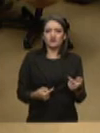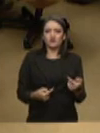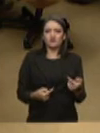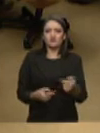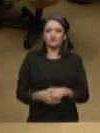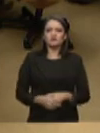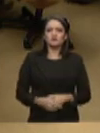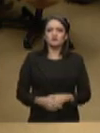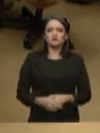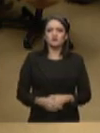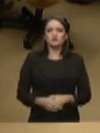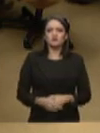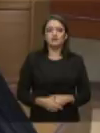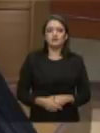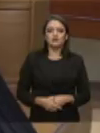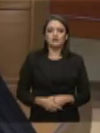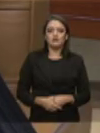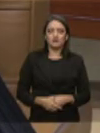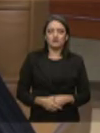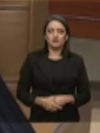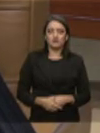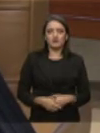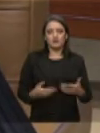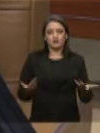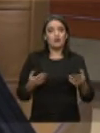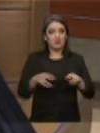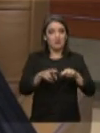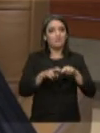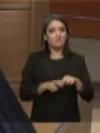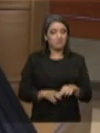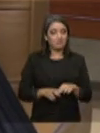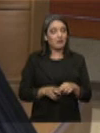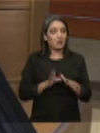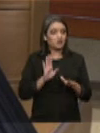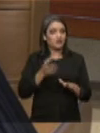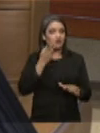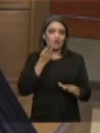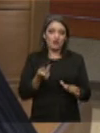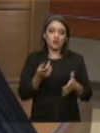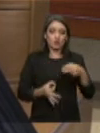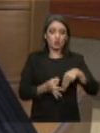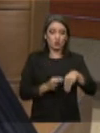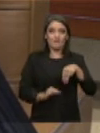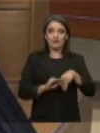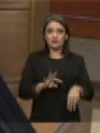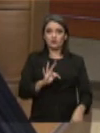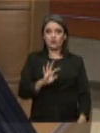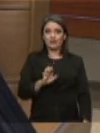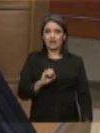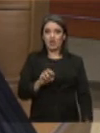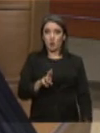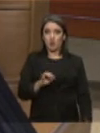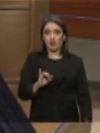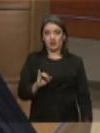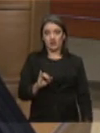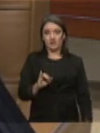partir do caso, já foi citado, do ministro Teori Zavascki, quando